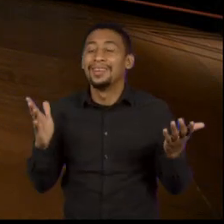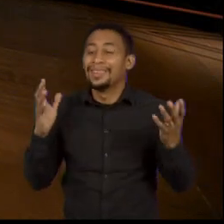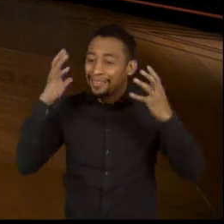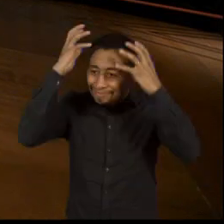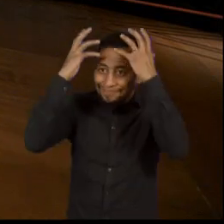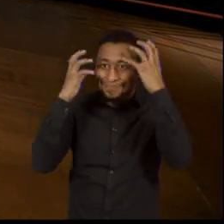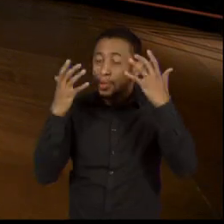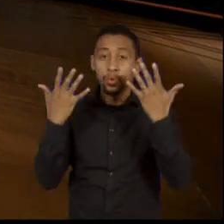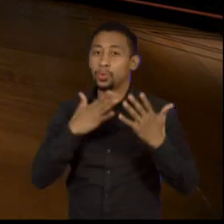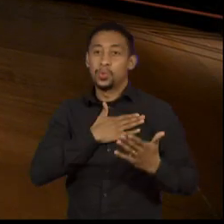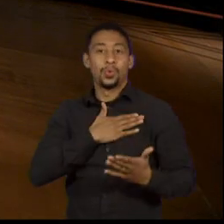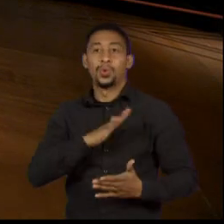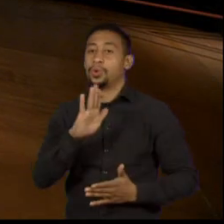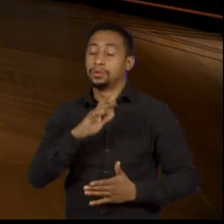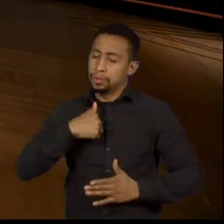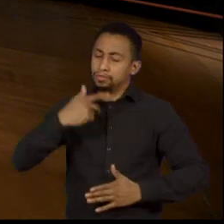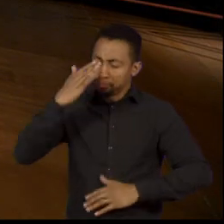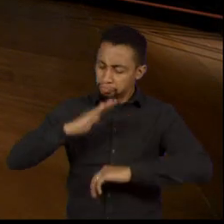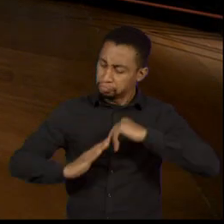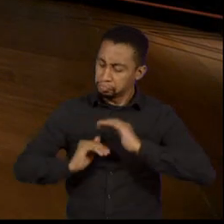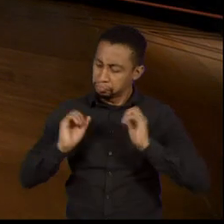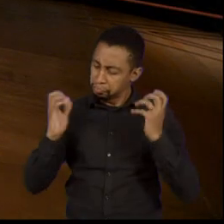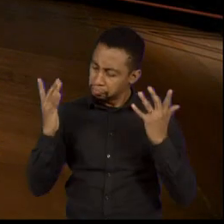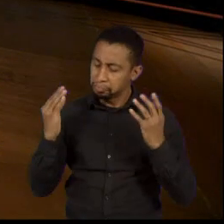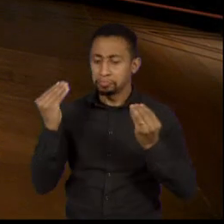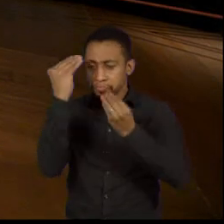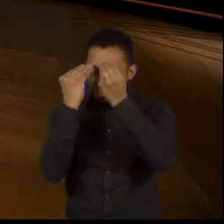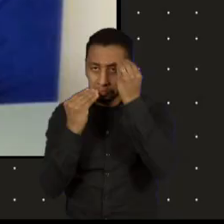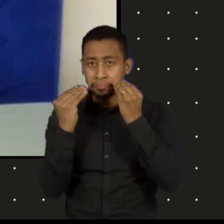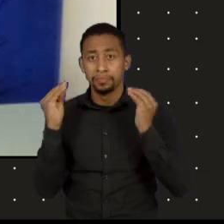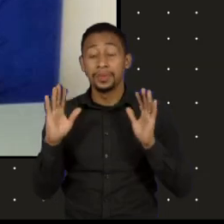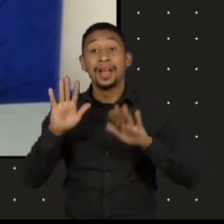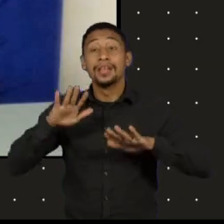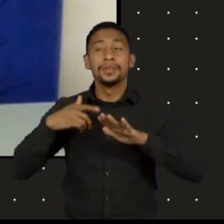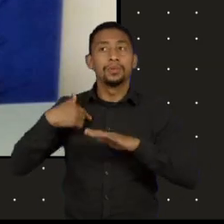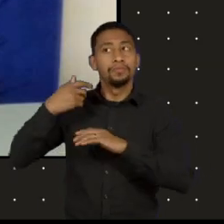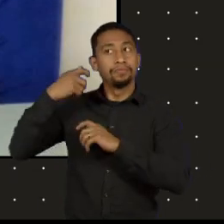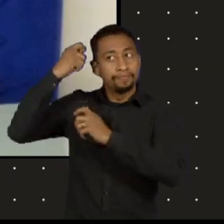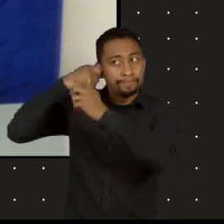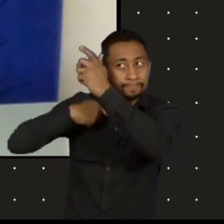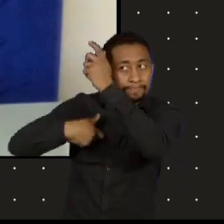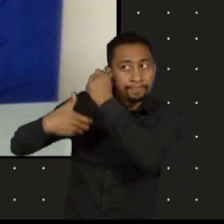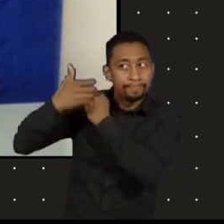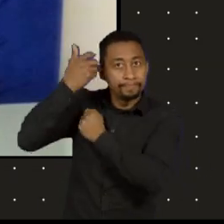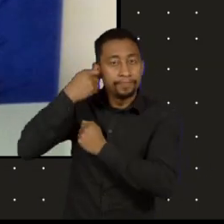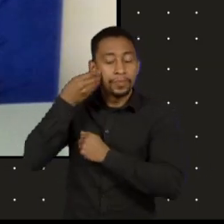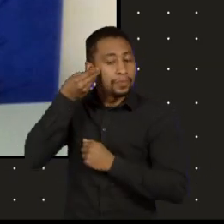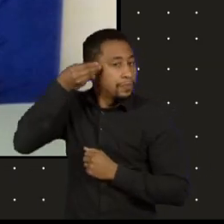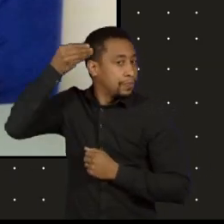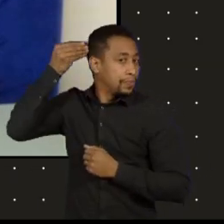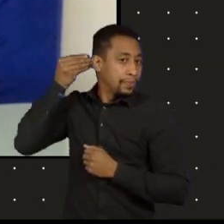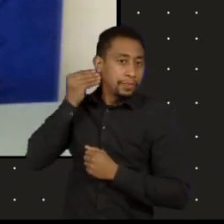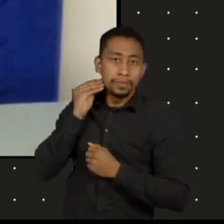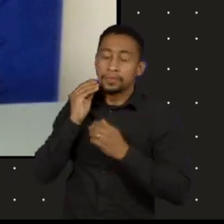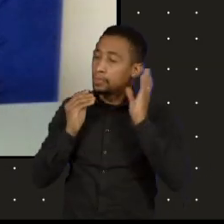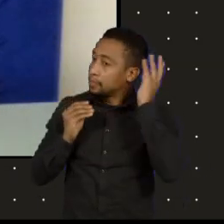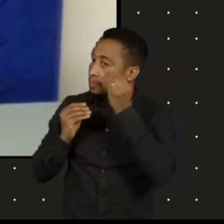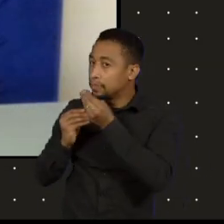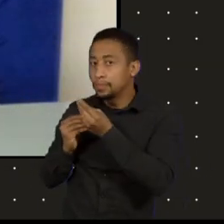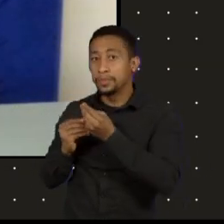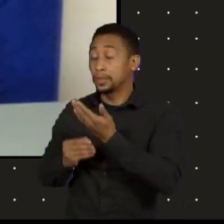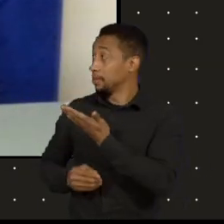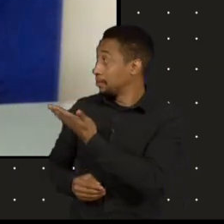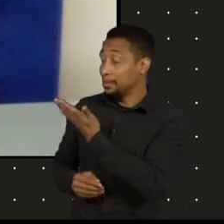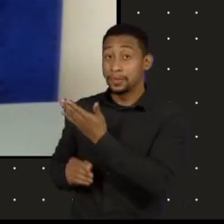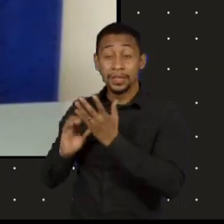Então, quando, às vezes, a gente começa a maquiar ou faz um cabelo, a gente sabe se o cabelo você faz assim, se o cabelo vem para cá, você faz assim, né?